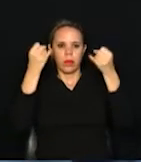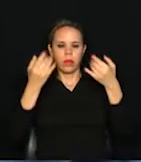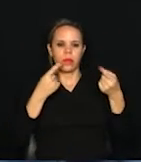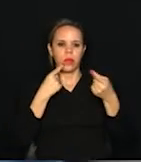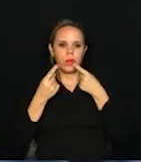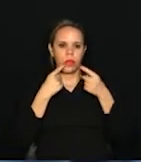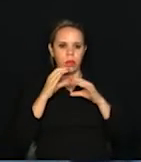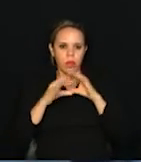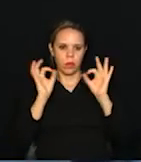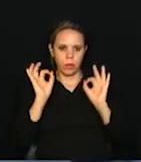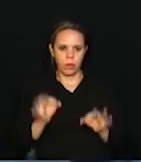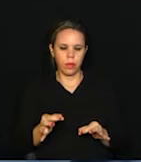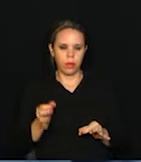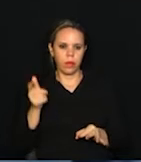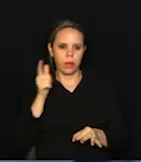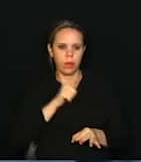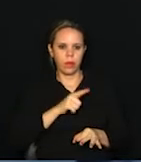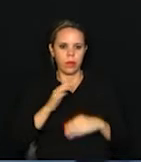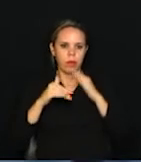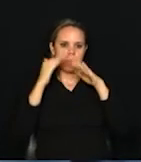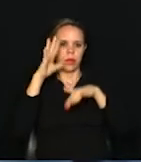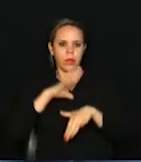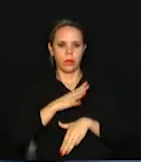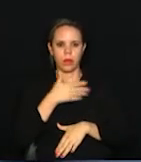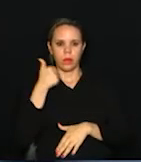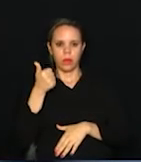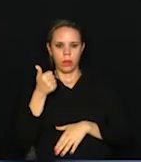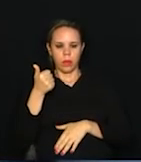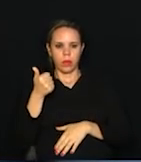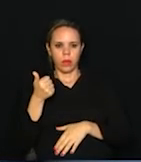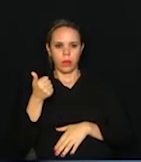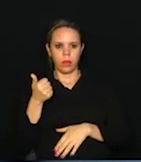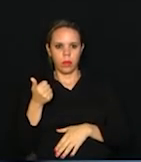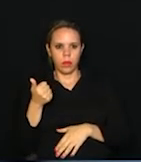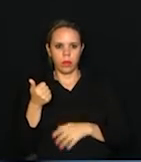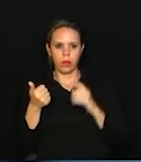diálogo, certamente a gente constrói uma cidade melhor. E é